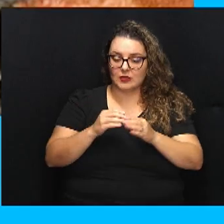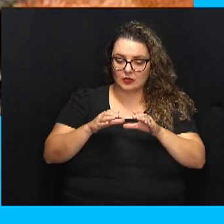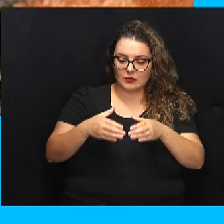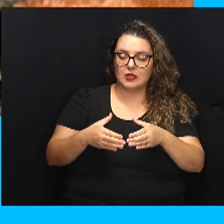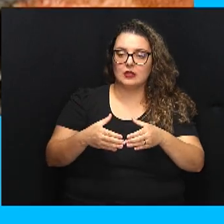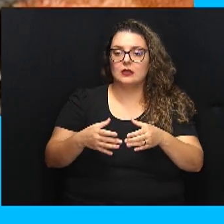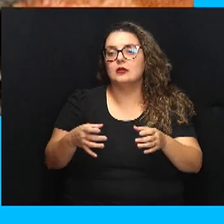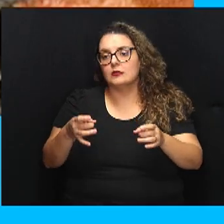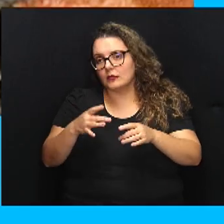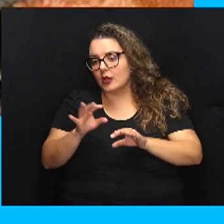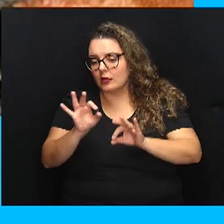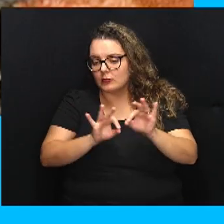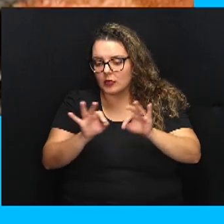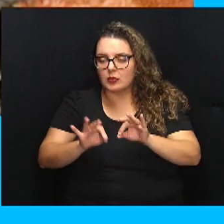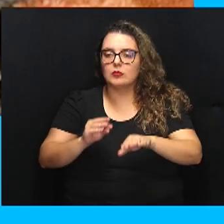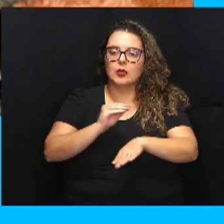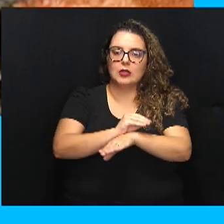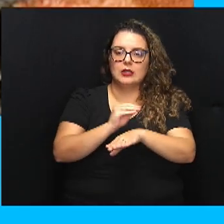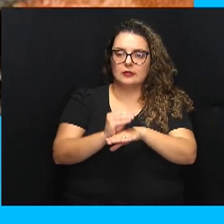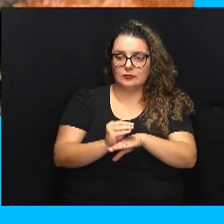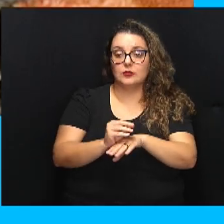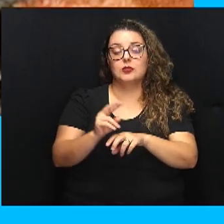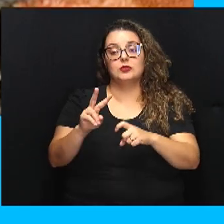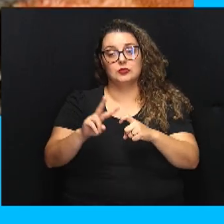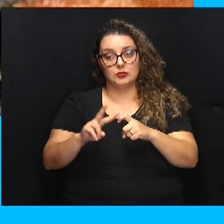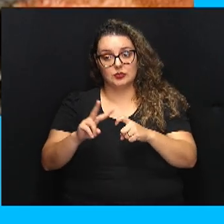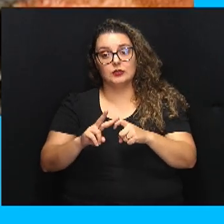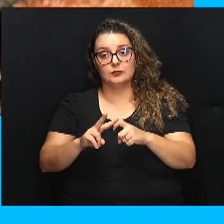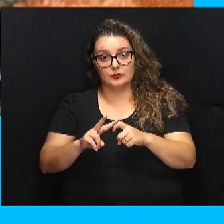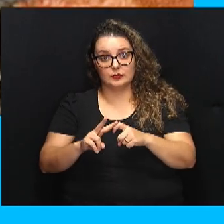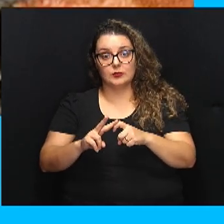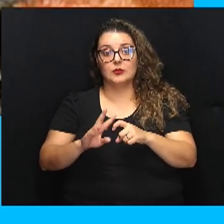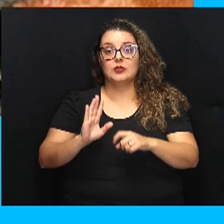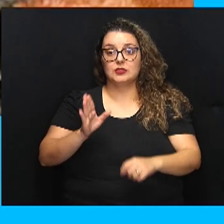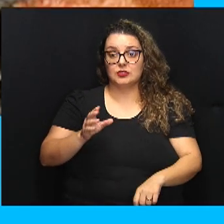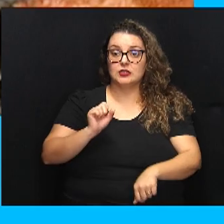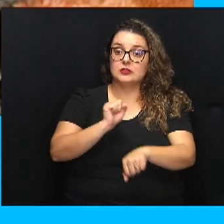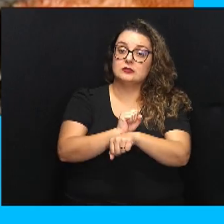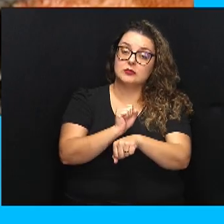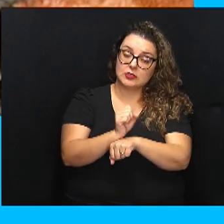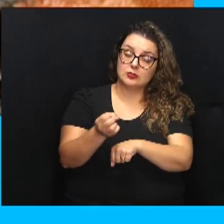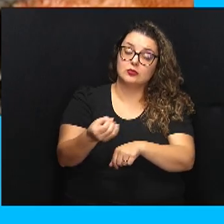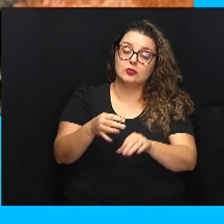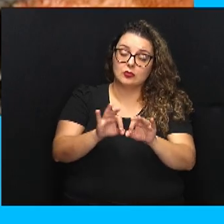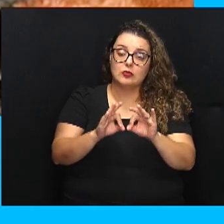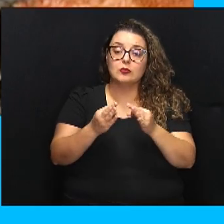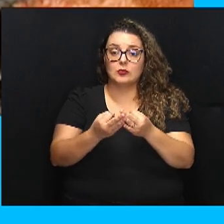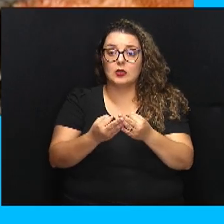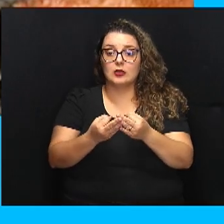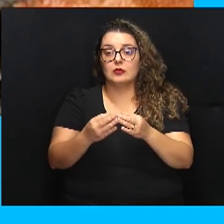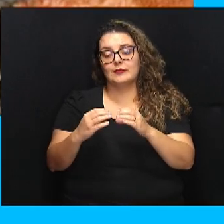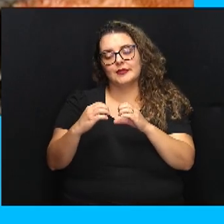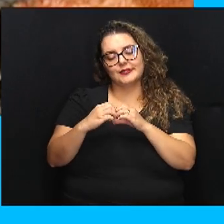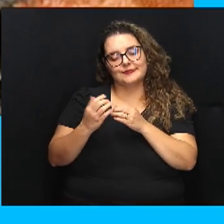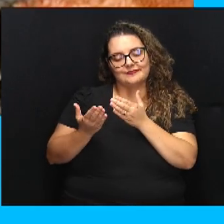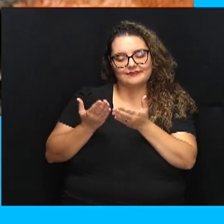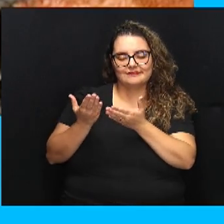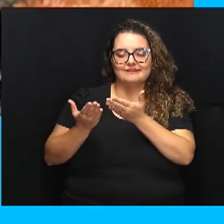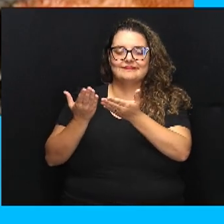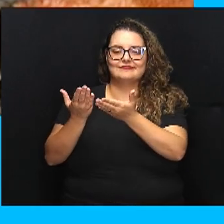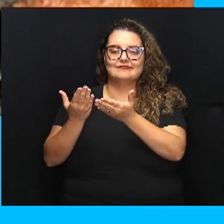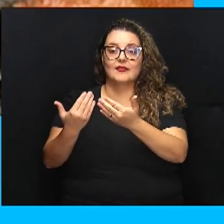prontamente providenciou os cuidados veterinários. Ela está à espera de um novo lar, onde será amada e cuidada